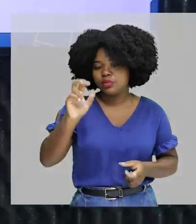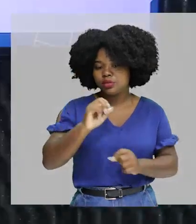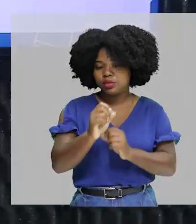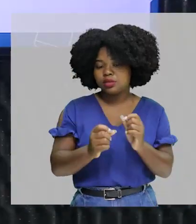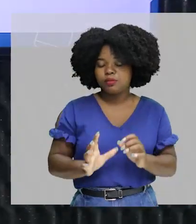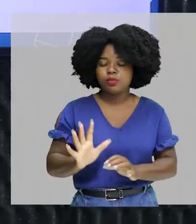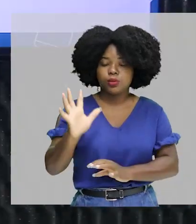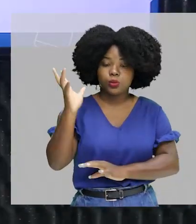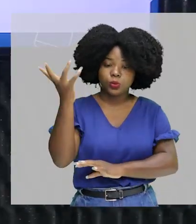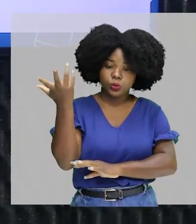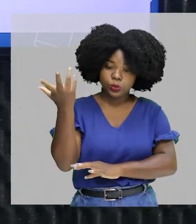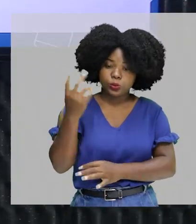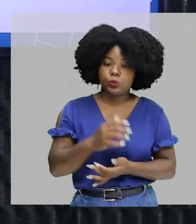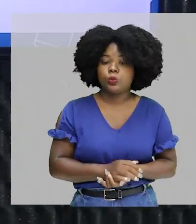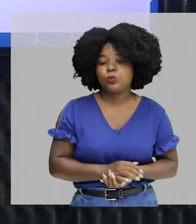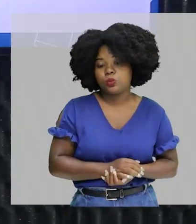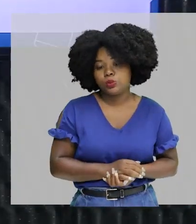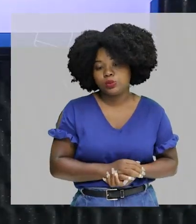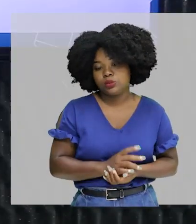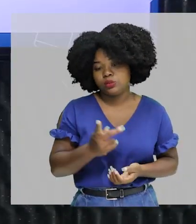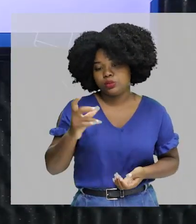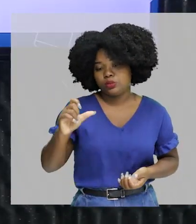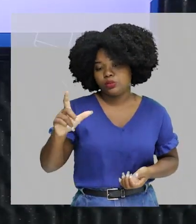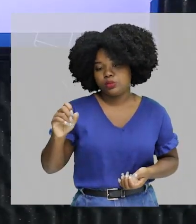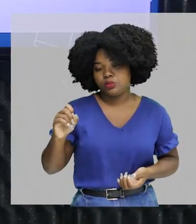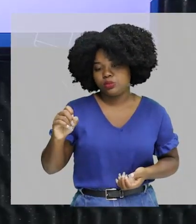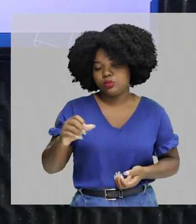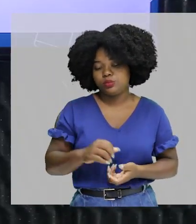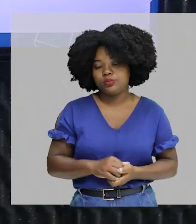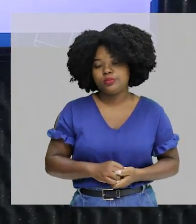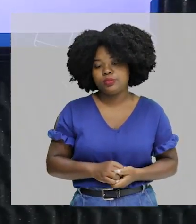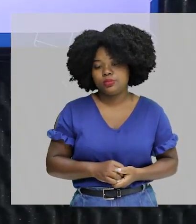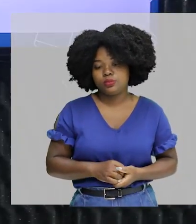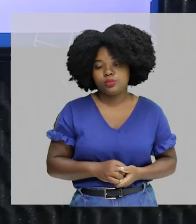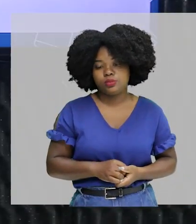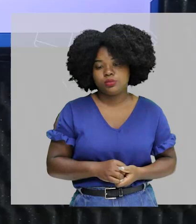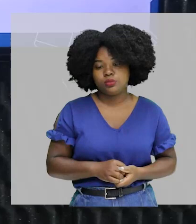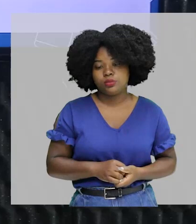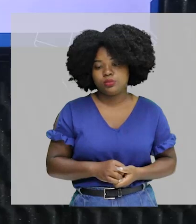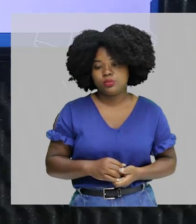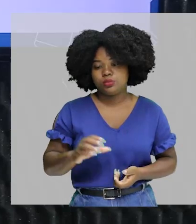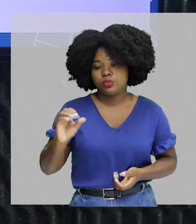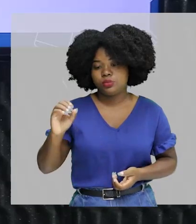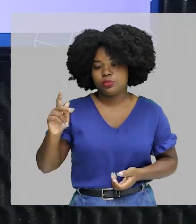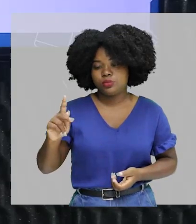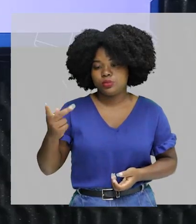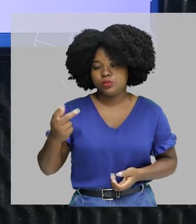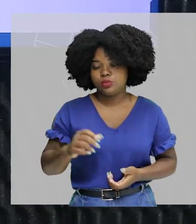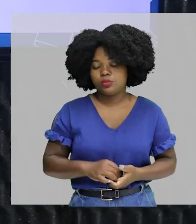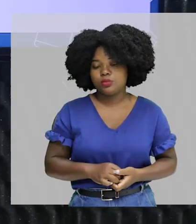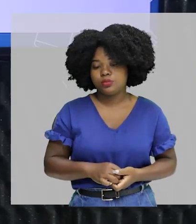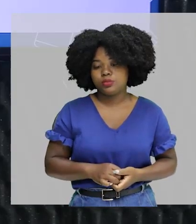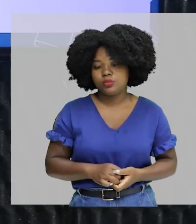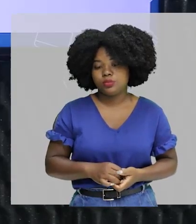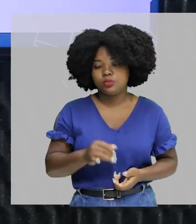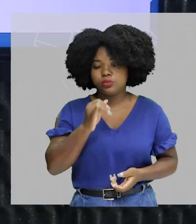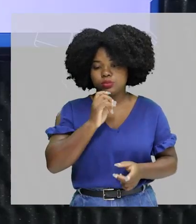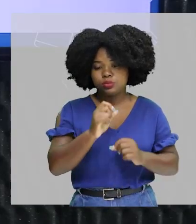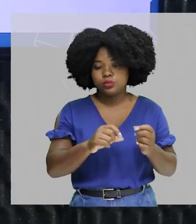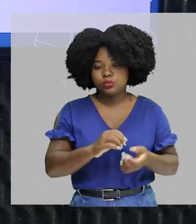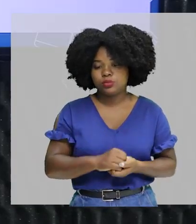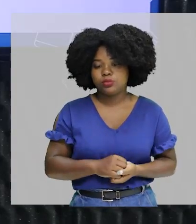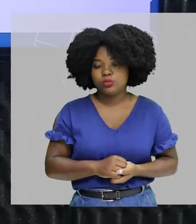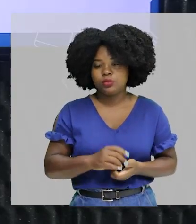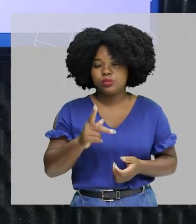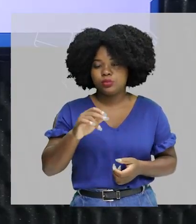plantas, lírios, flores, né? Olonturóide é o exemplo aqui